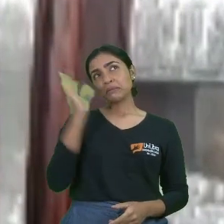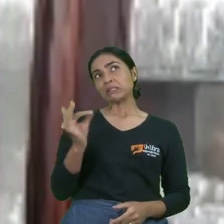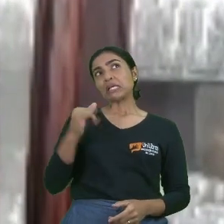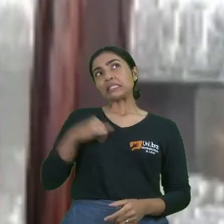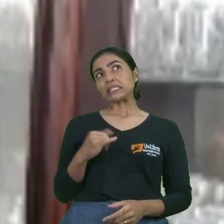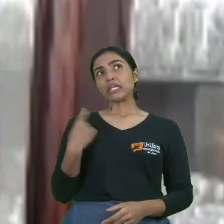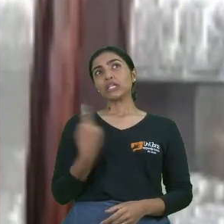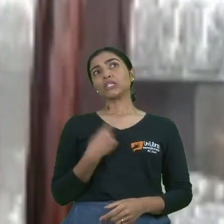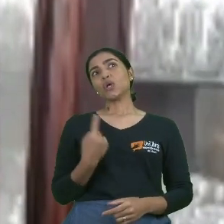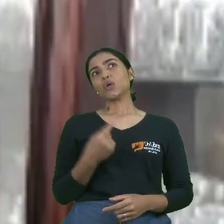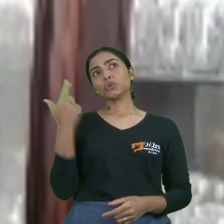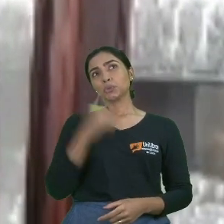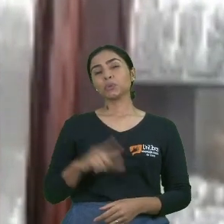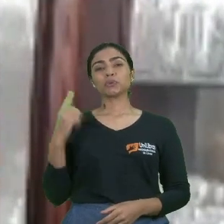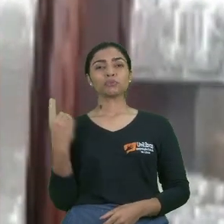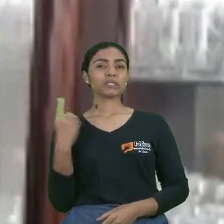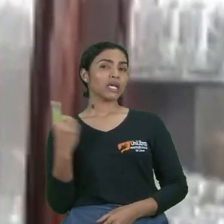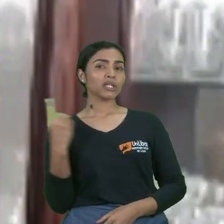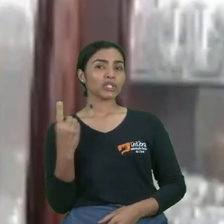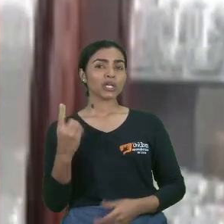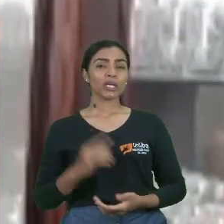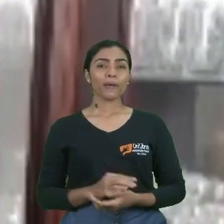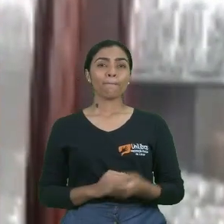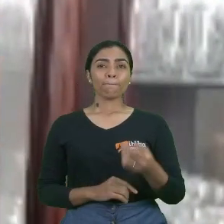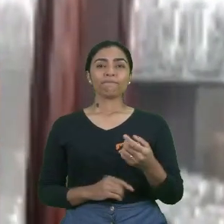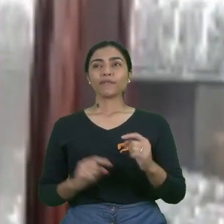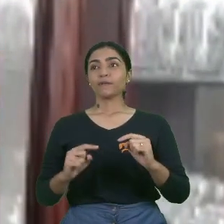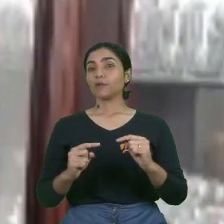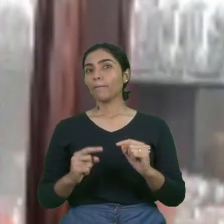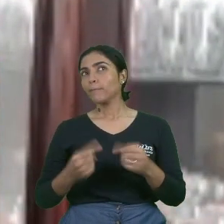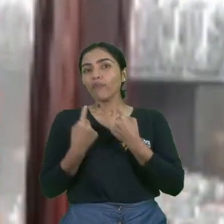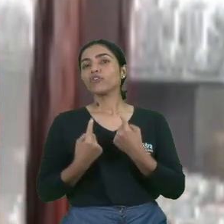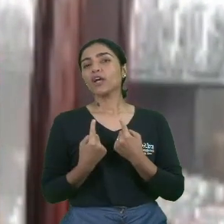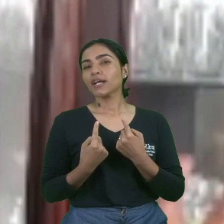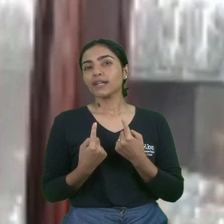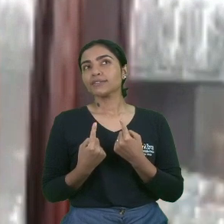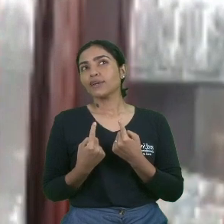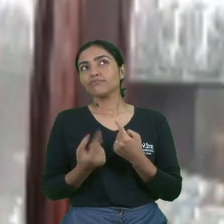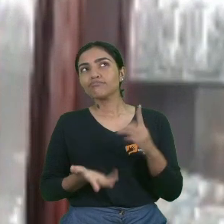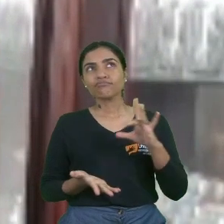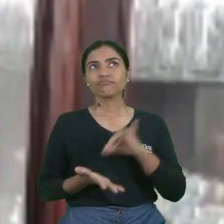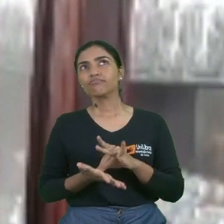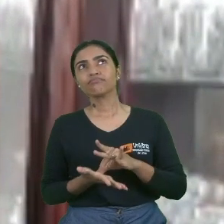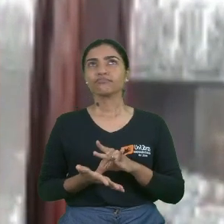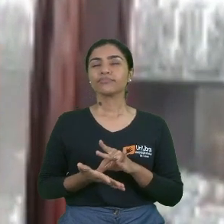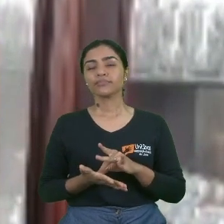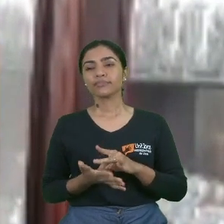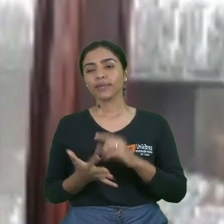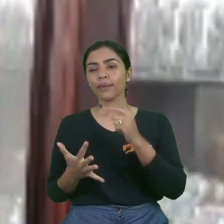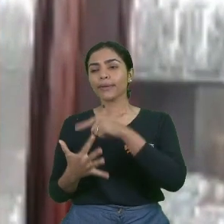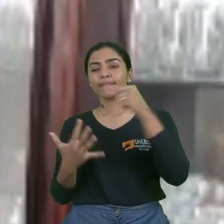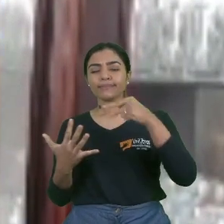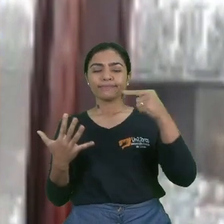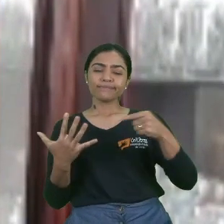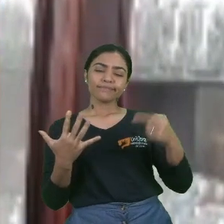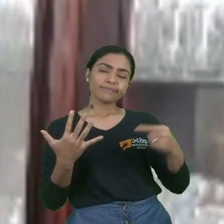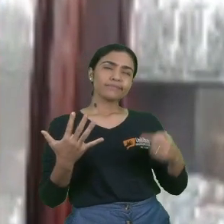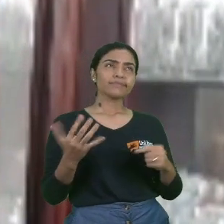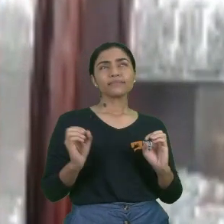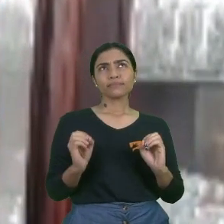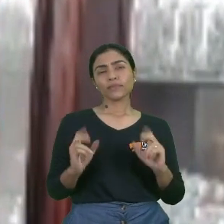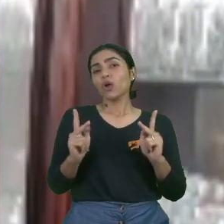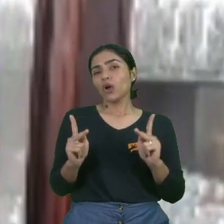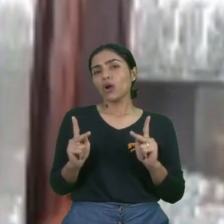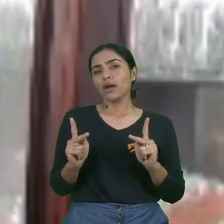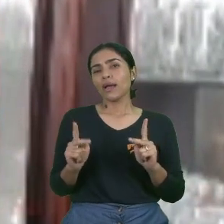importante a gente considerada como uma provocação em preto assim assim assim os com o corpo